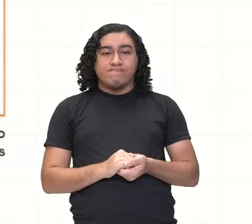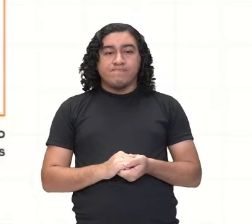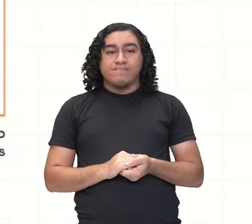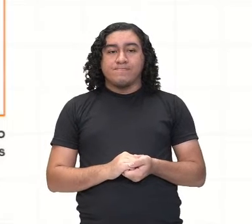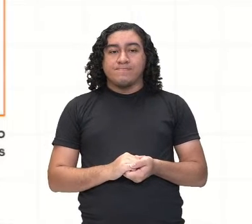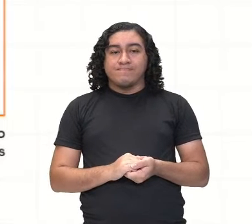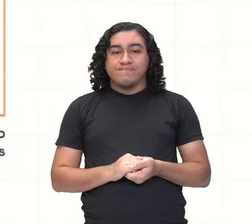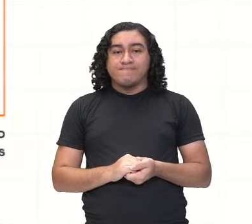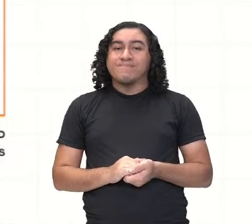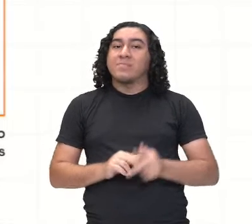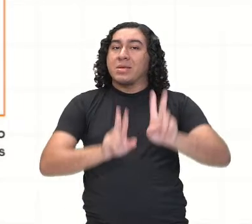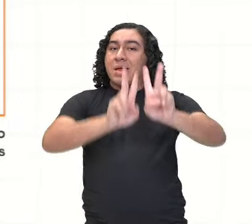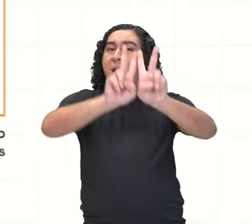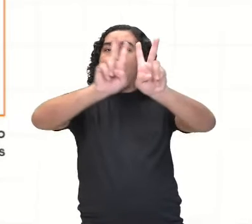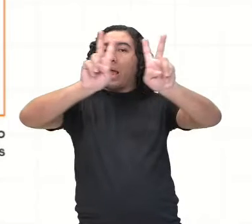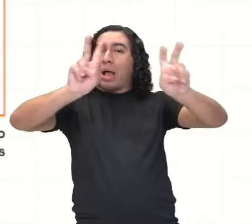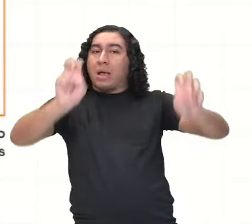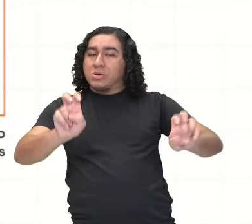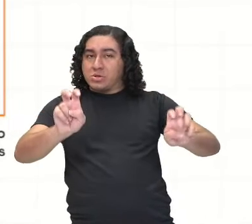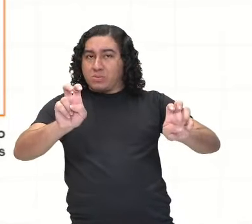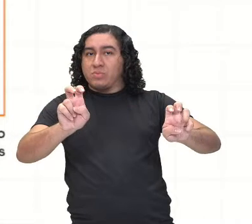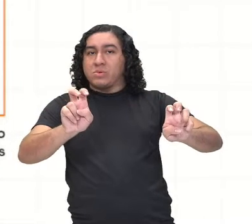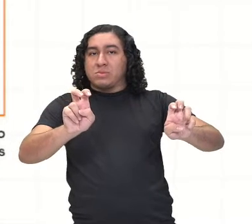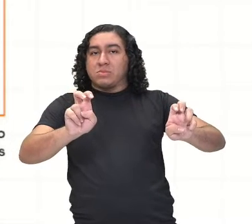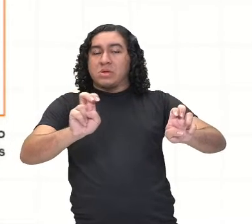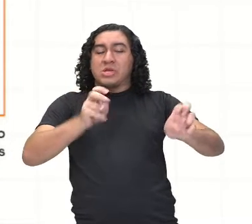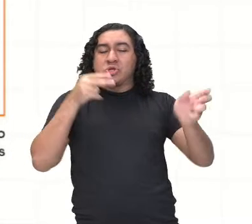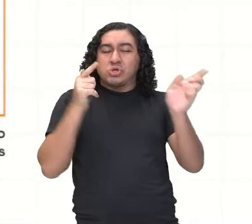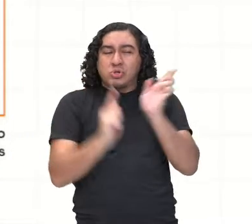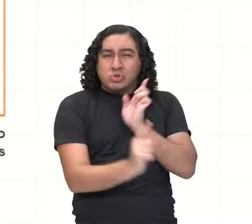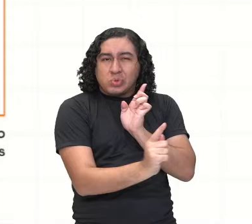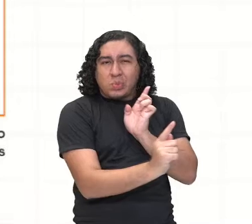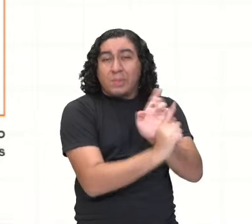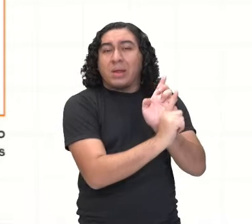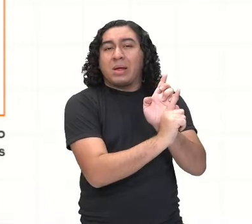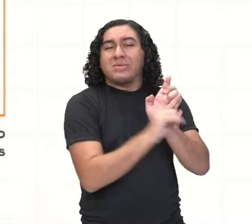bem grande nesse termo aqui, descobrimentos. Por